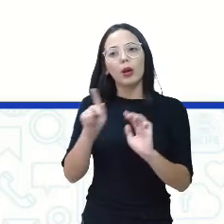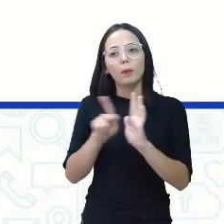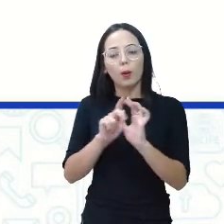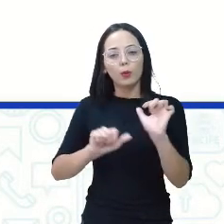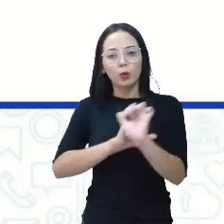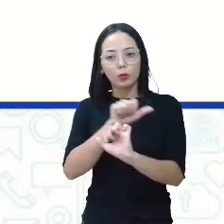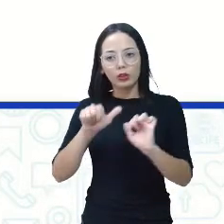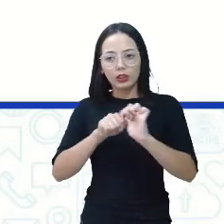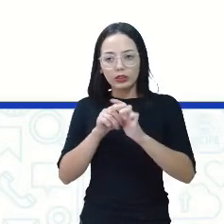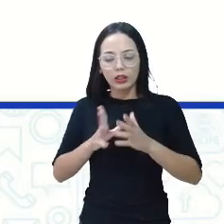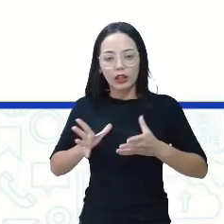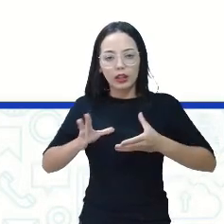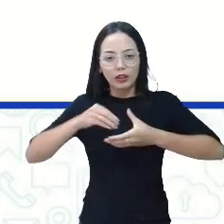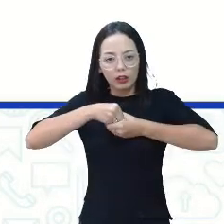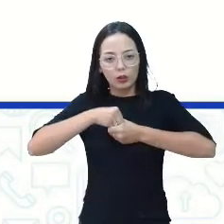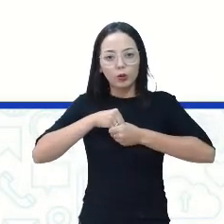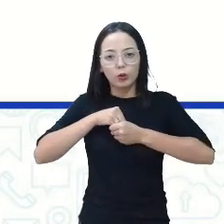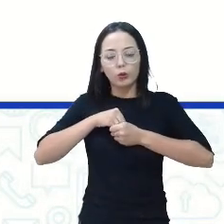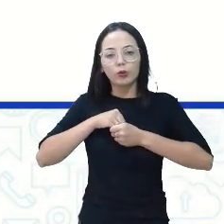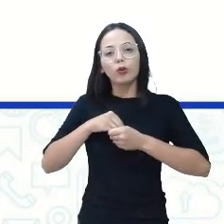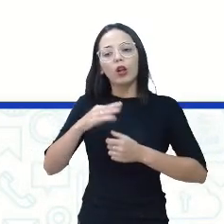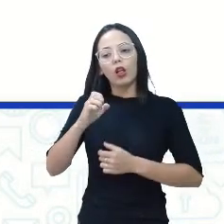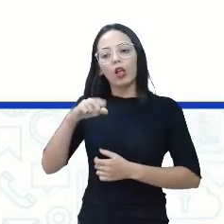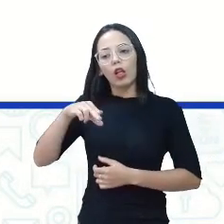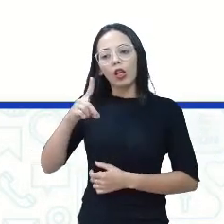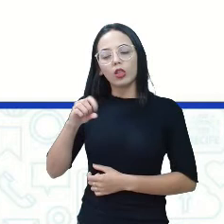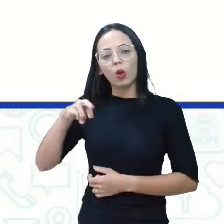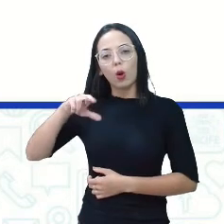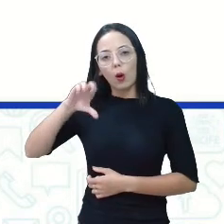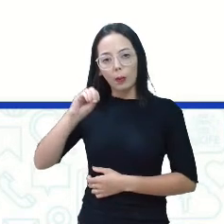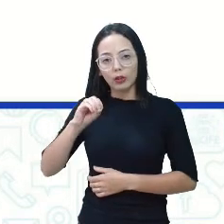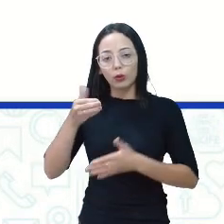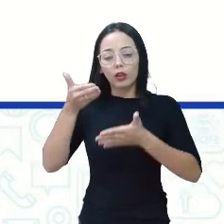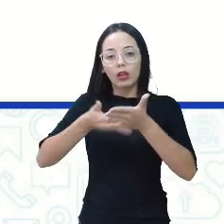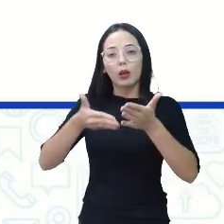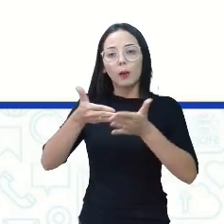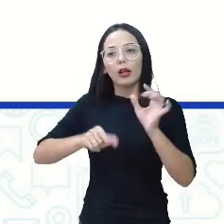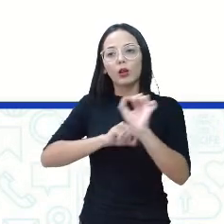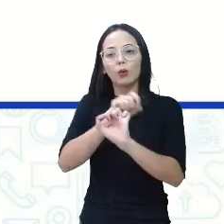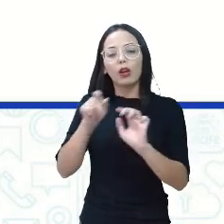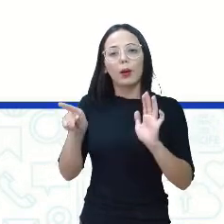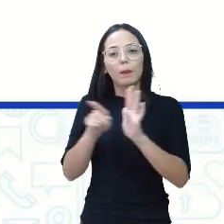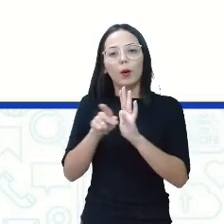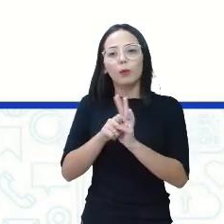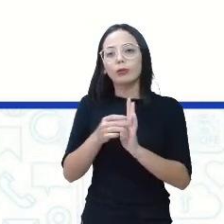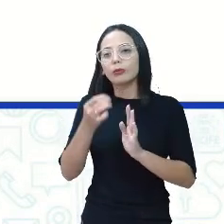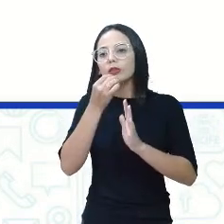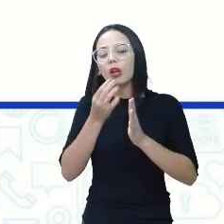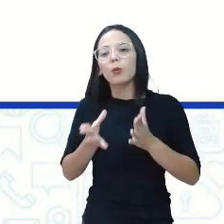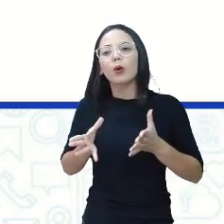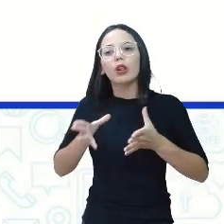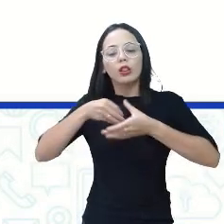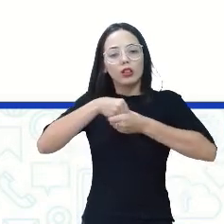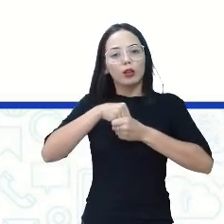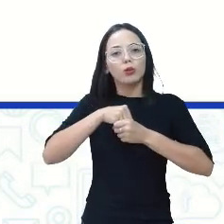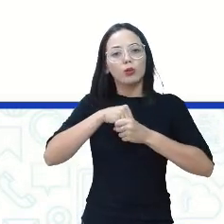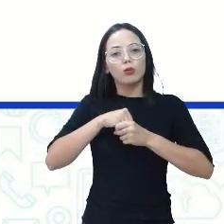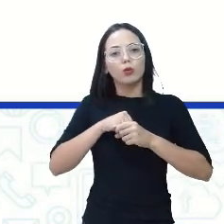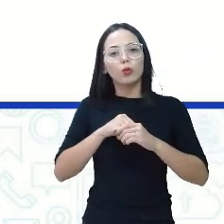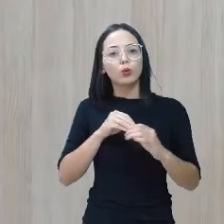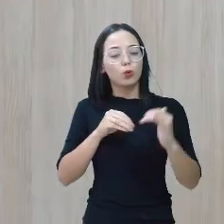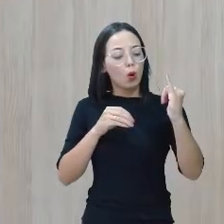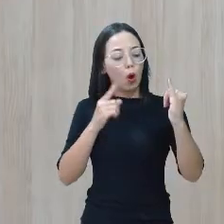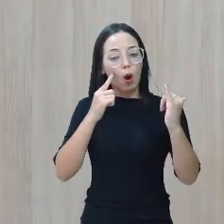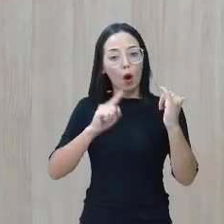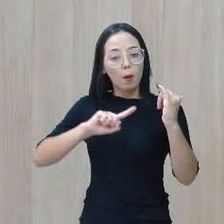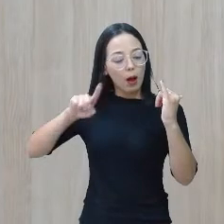no endométrio e no muco cervical, o que impede que os espermatozoides cheguem até o óvulo. Então,